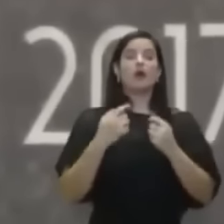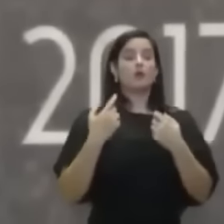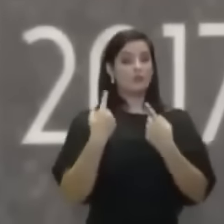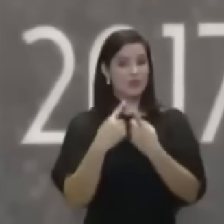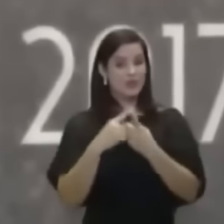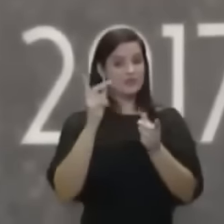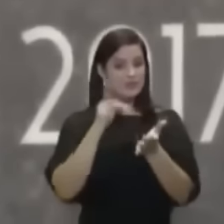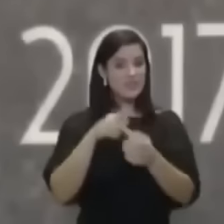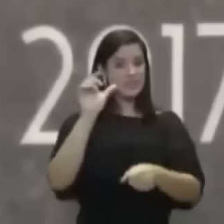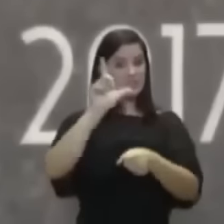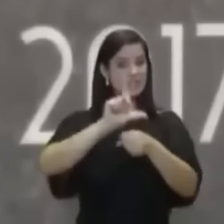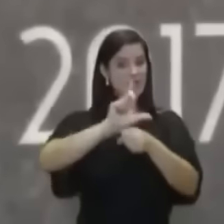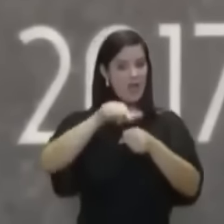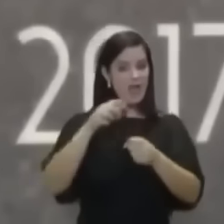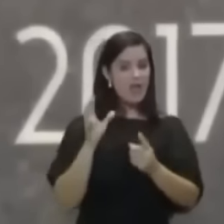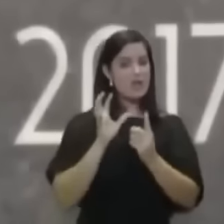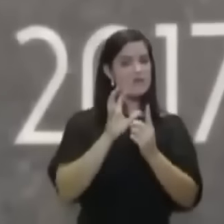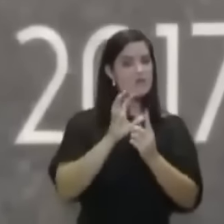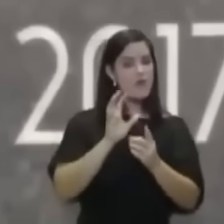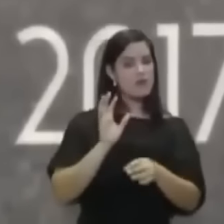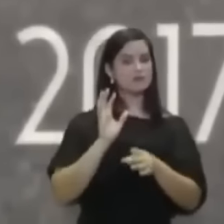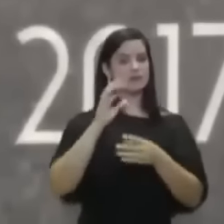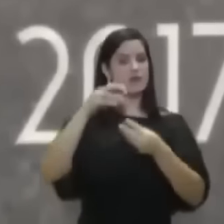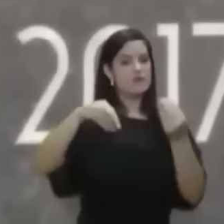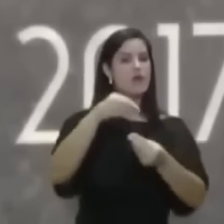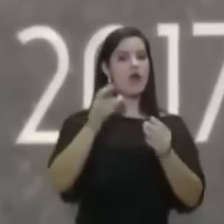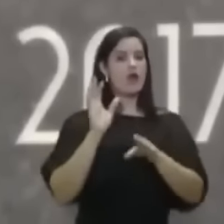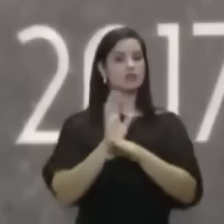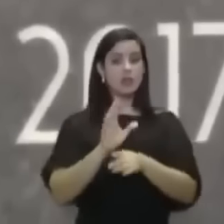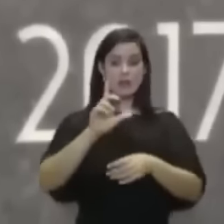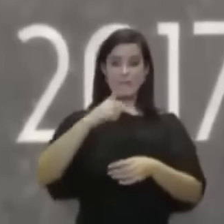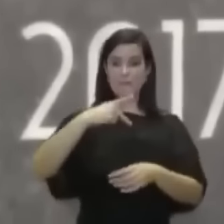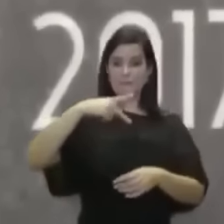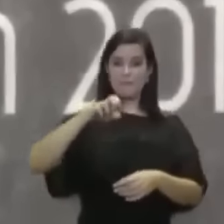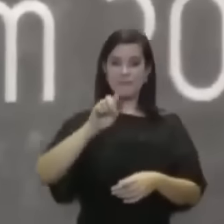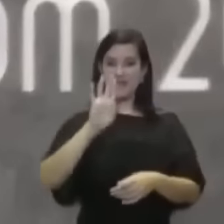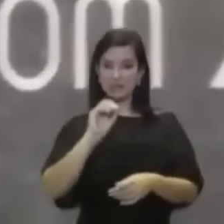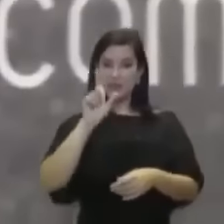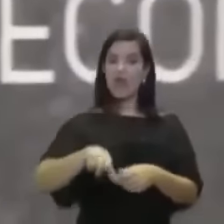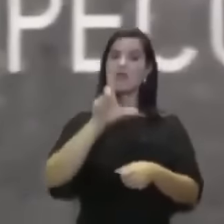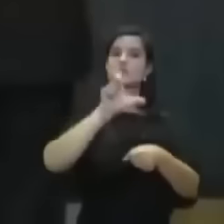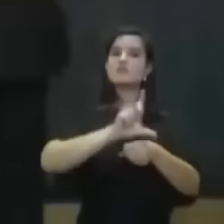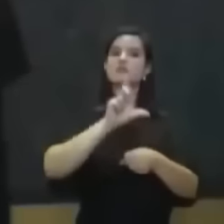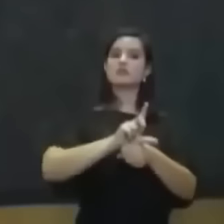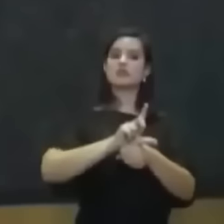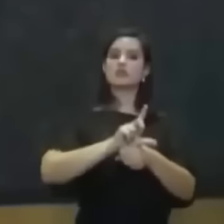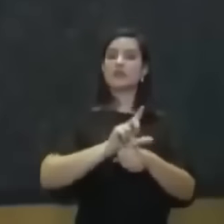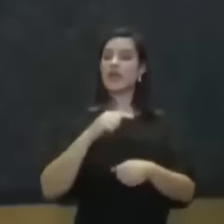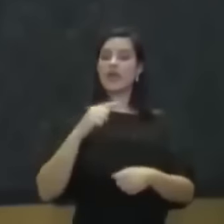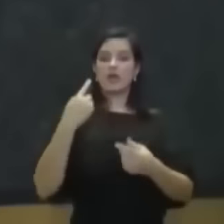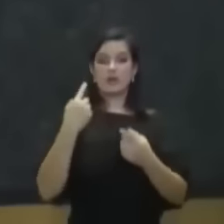bênção, ou é uma maldição. Pedro era um líder, porque Pedro era um líder e disse: eu vou